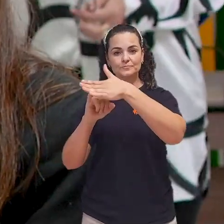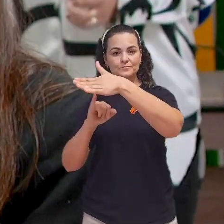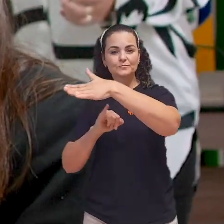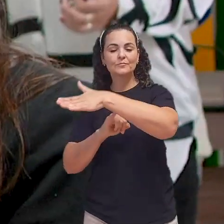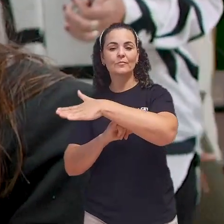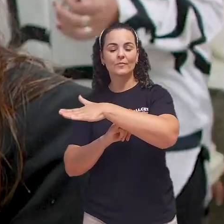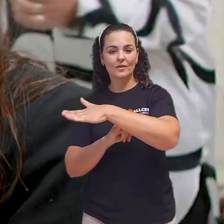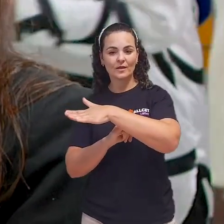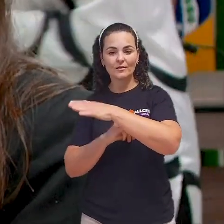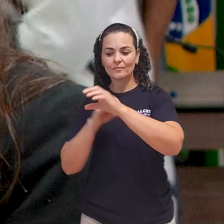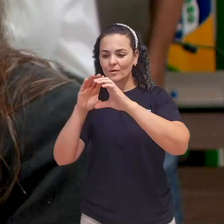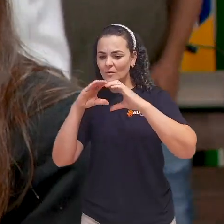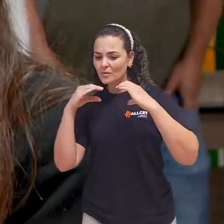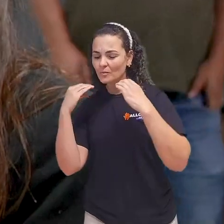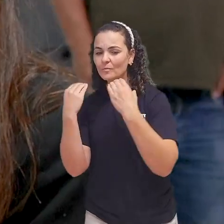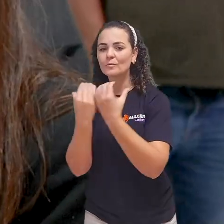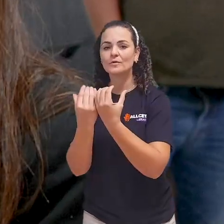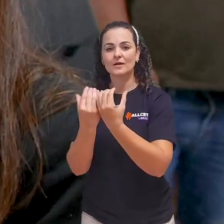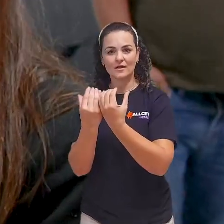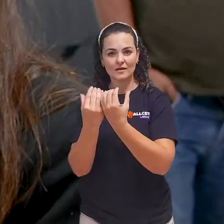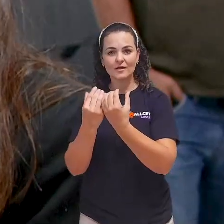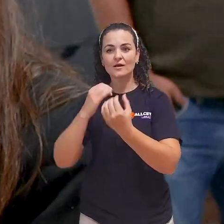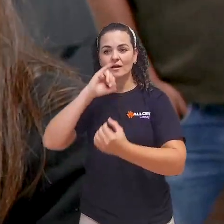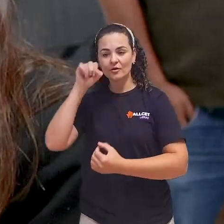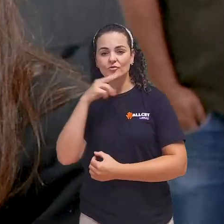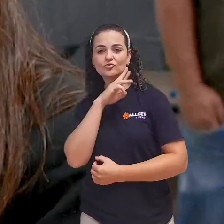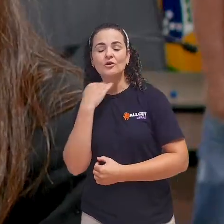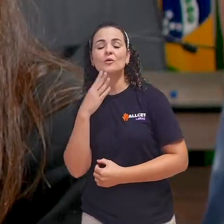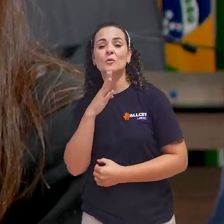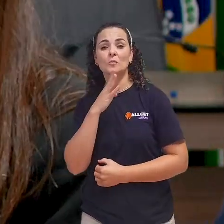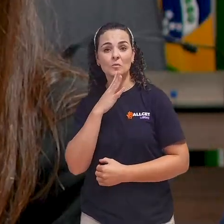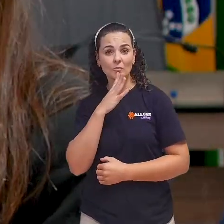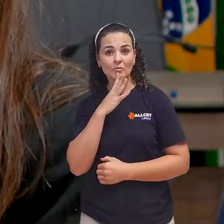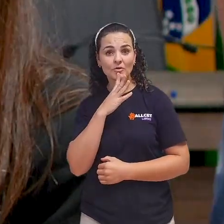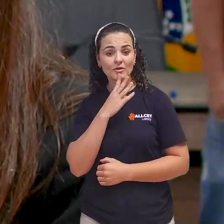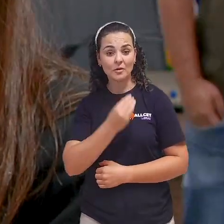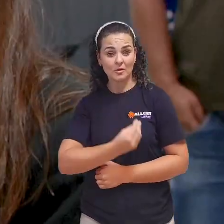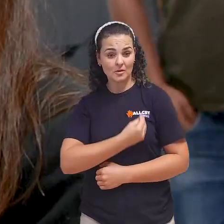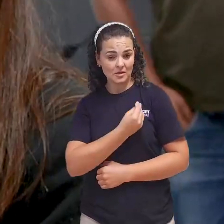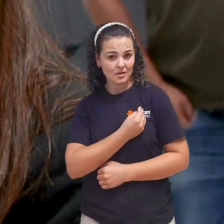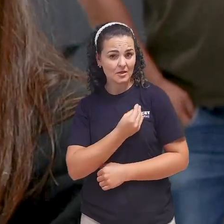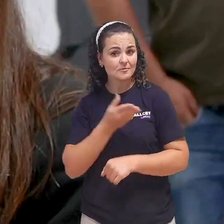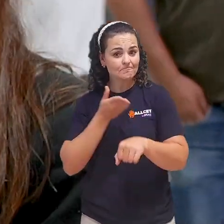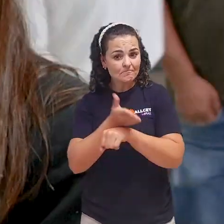visibilidade para o serviço, para que a comunidade jaraguaense conheça realmente